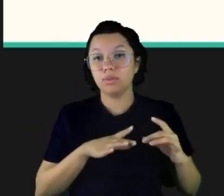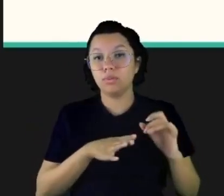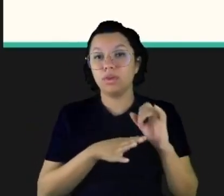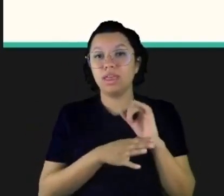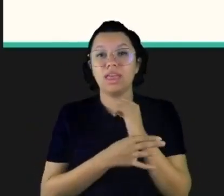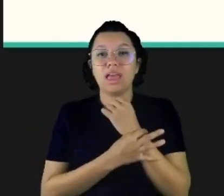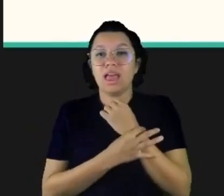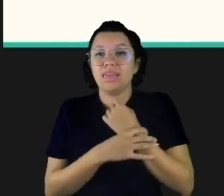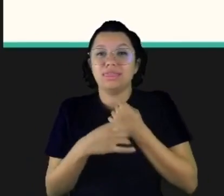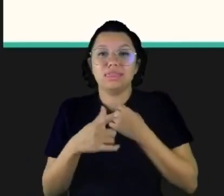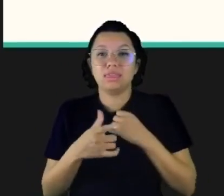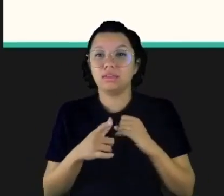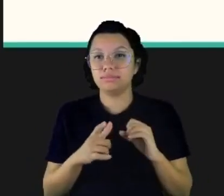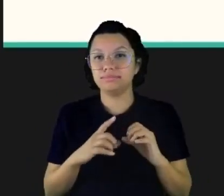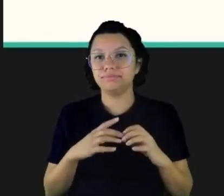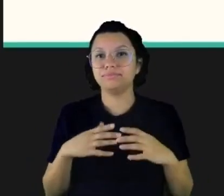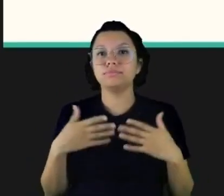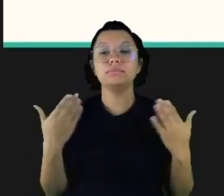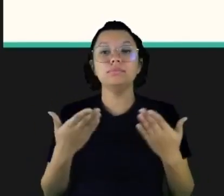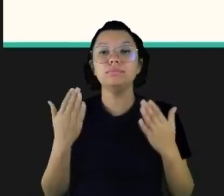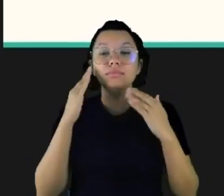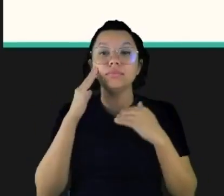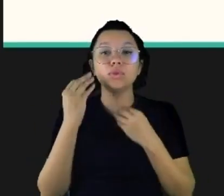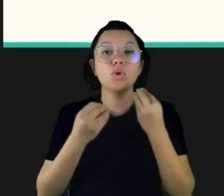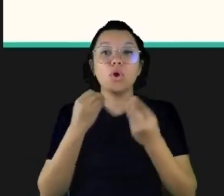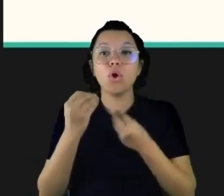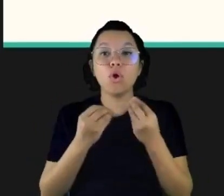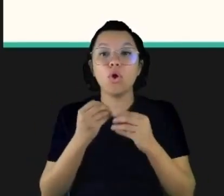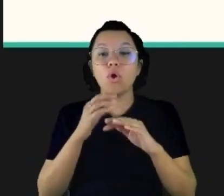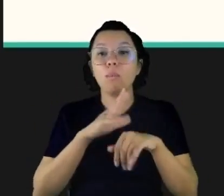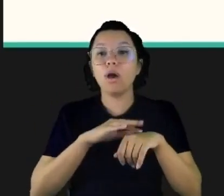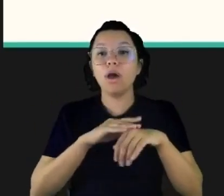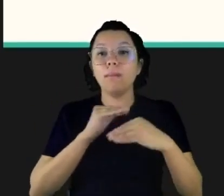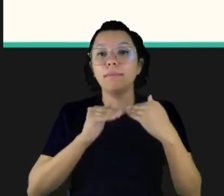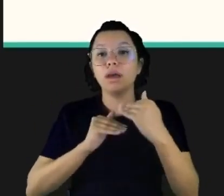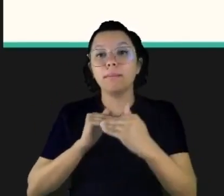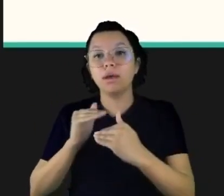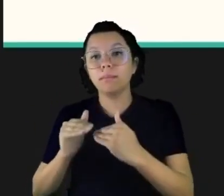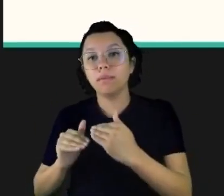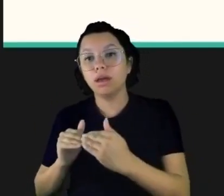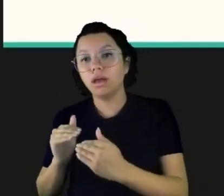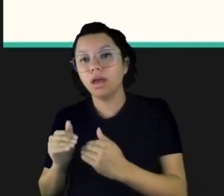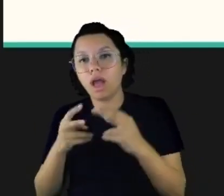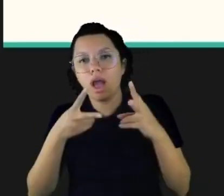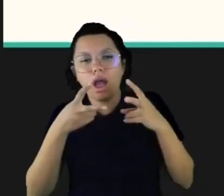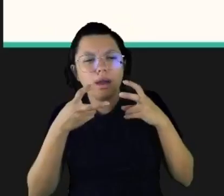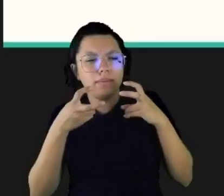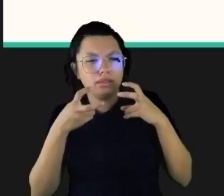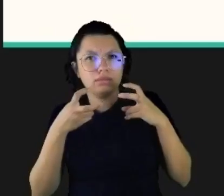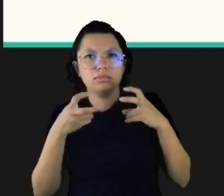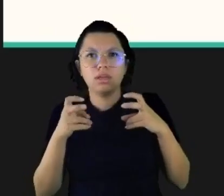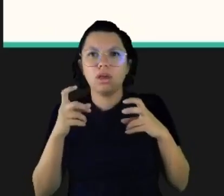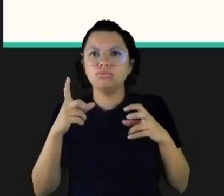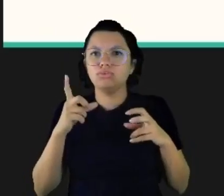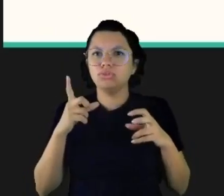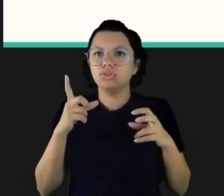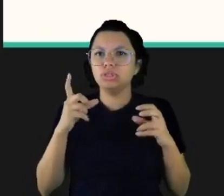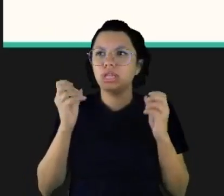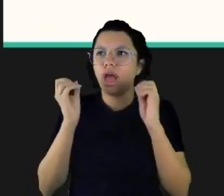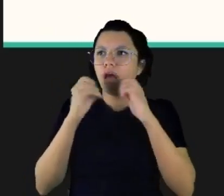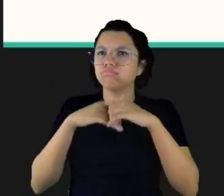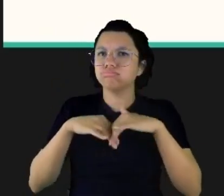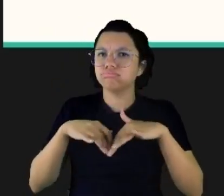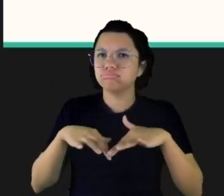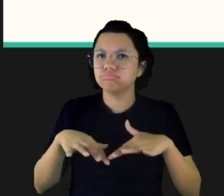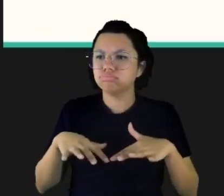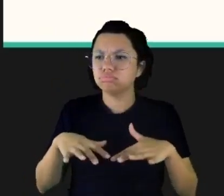agora, entendendo como a doença é gradativa, como eles têm percepção que eles estão se acabando, é óbvio